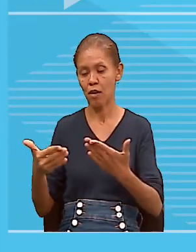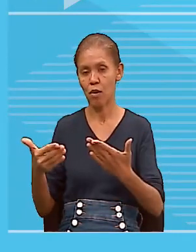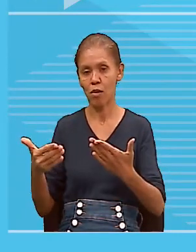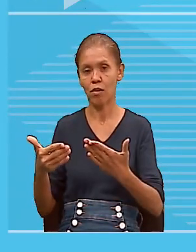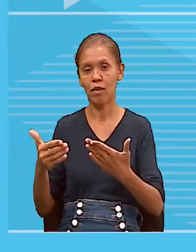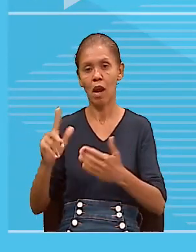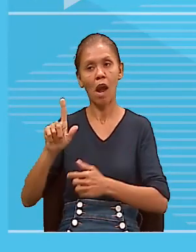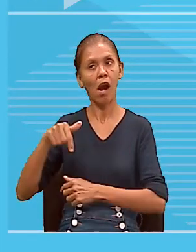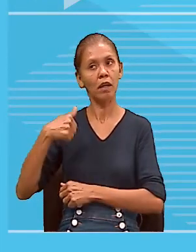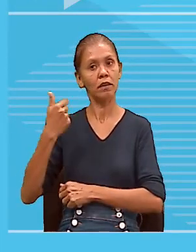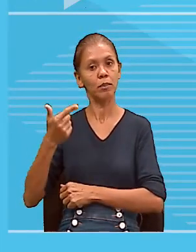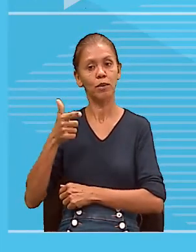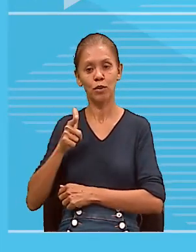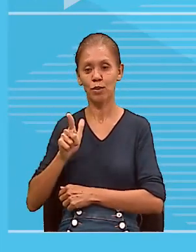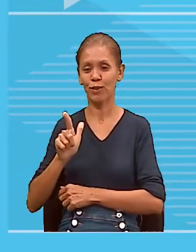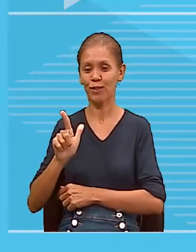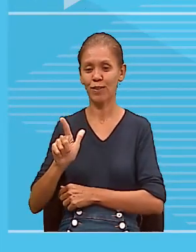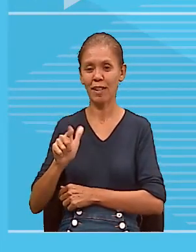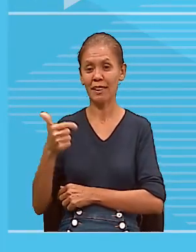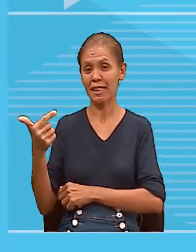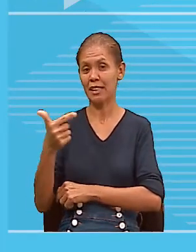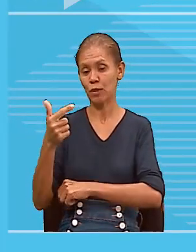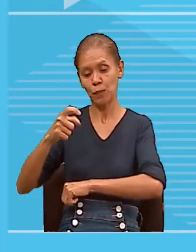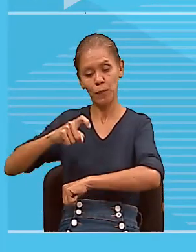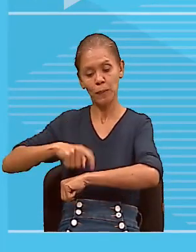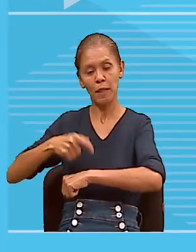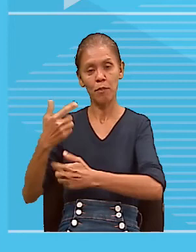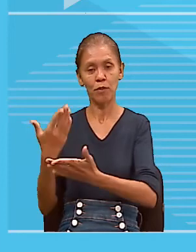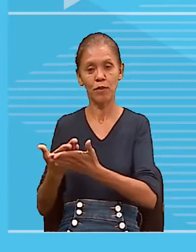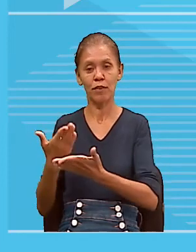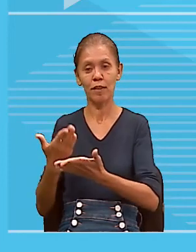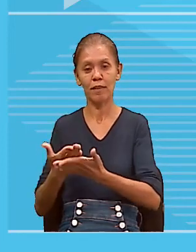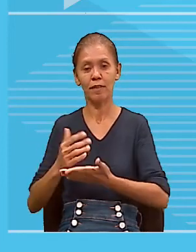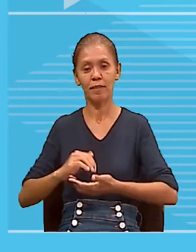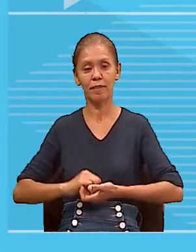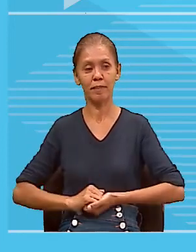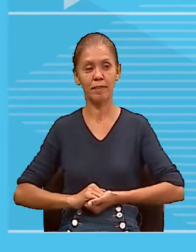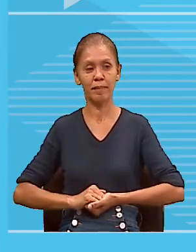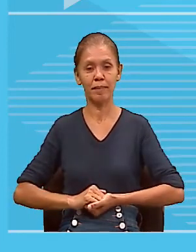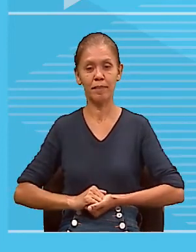deixar para a segunda aula né o segundo tempo